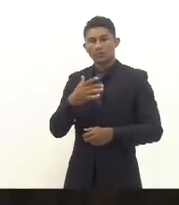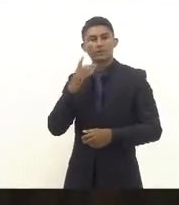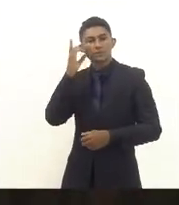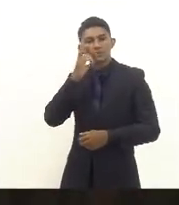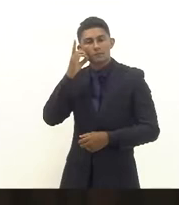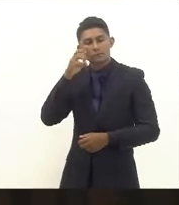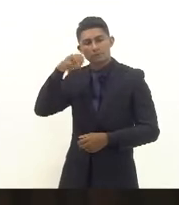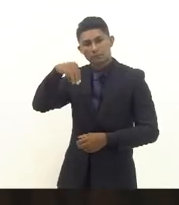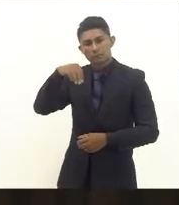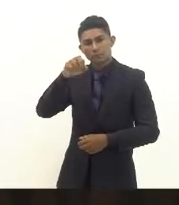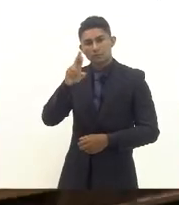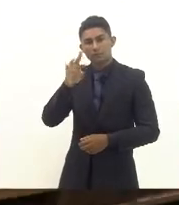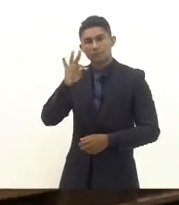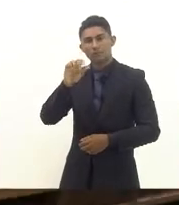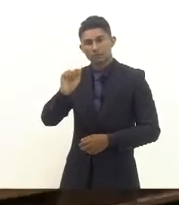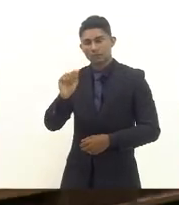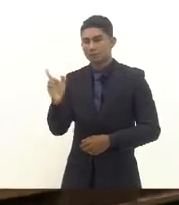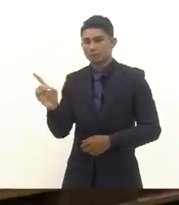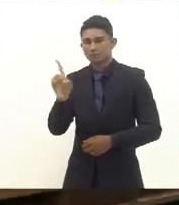Rocha